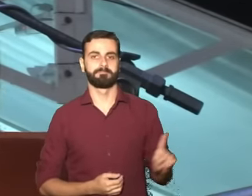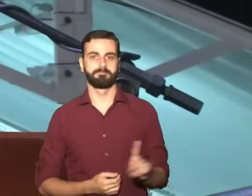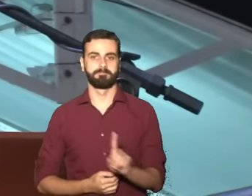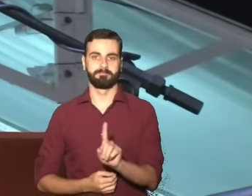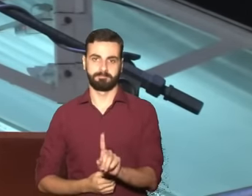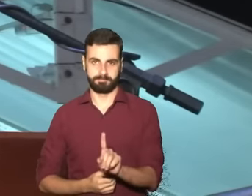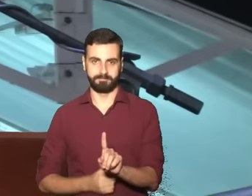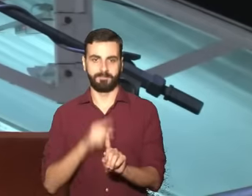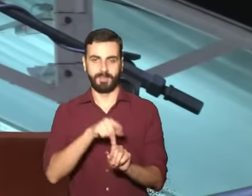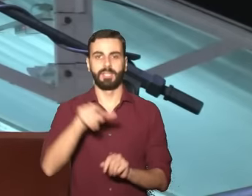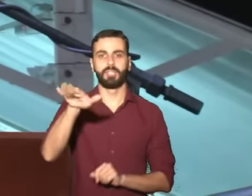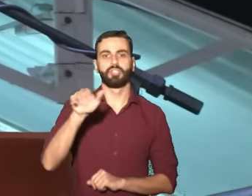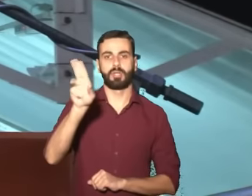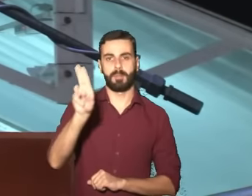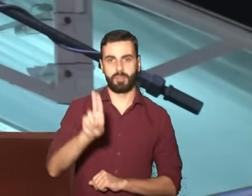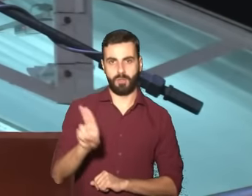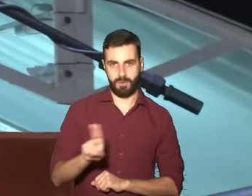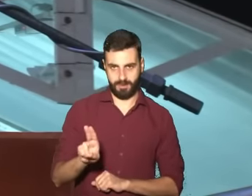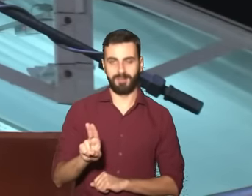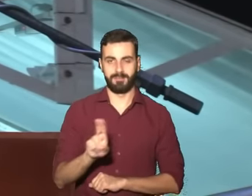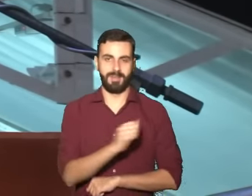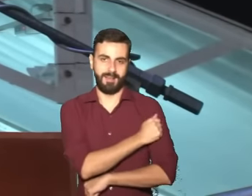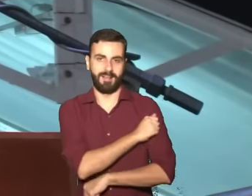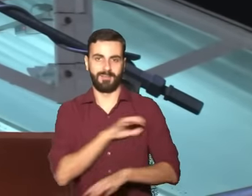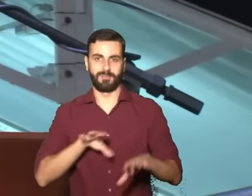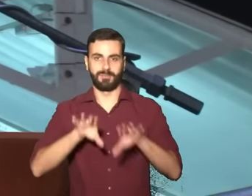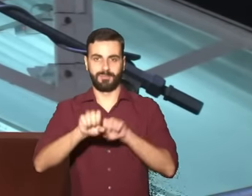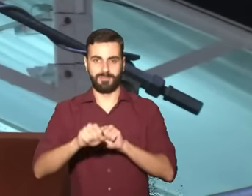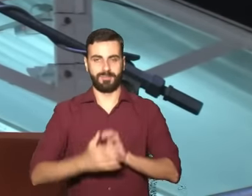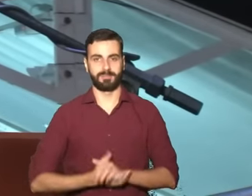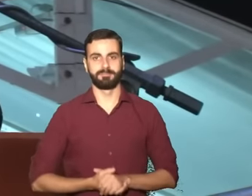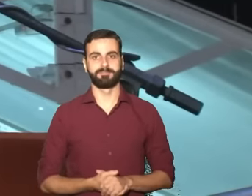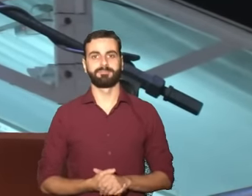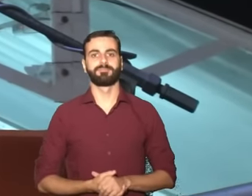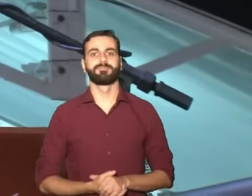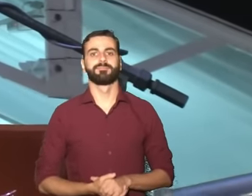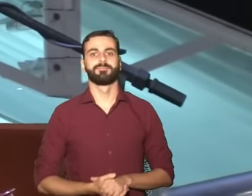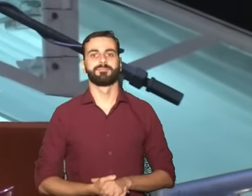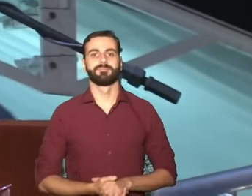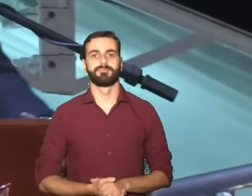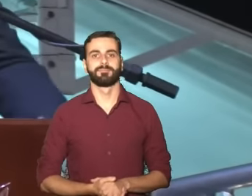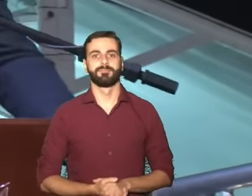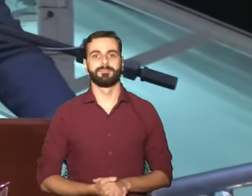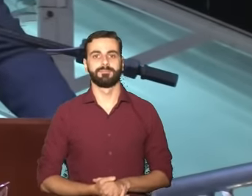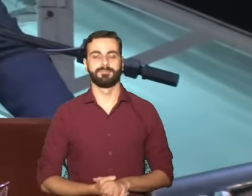para proceder à chamada dos nomes dos formandos.